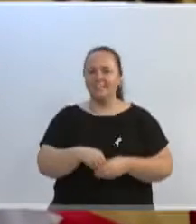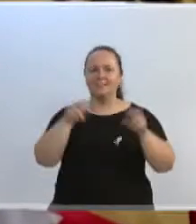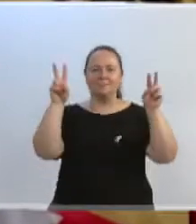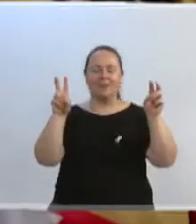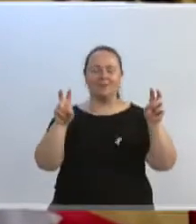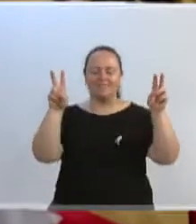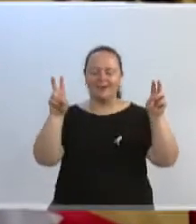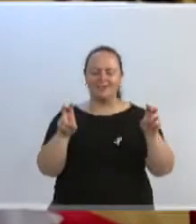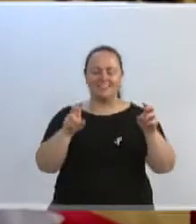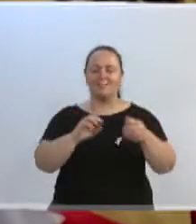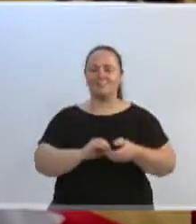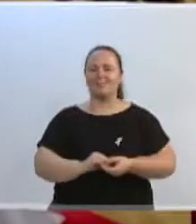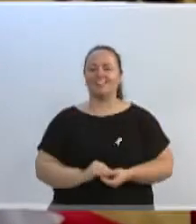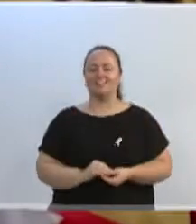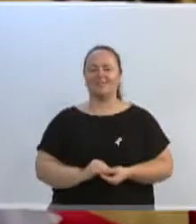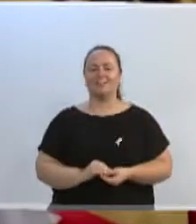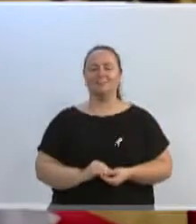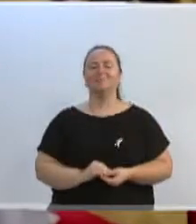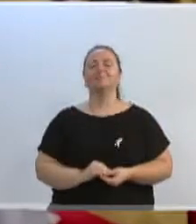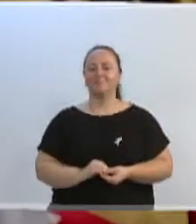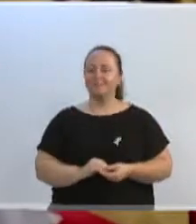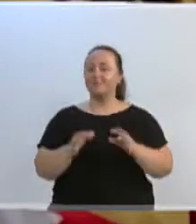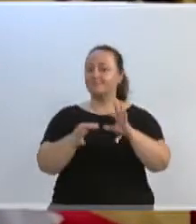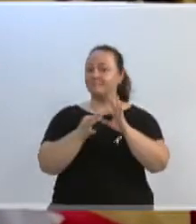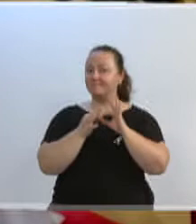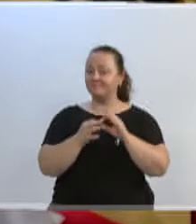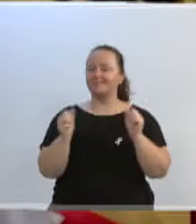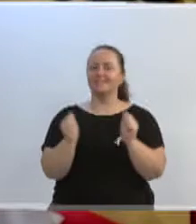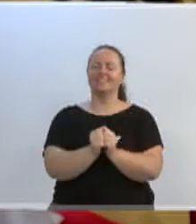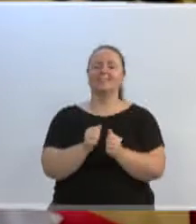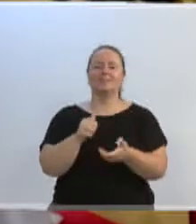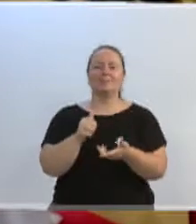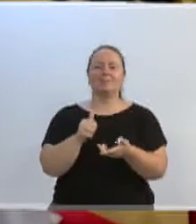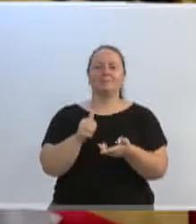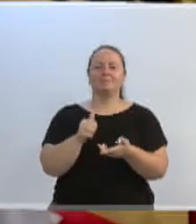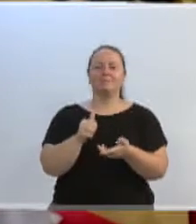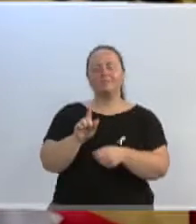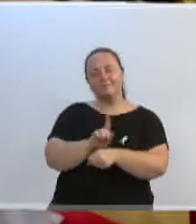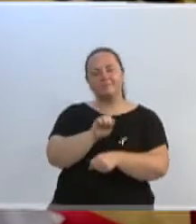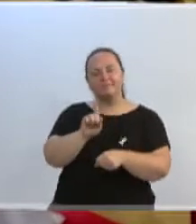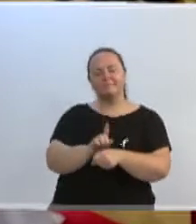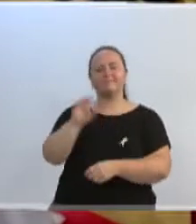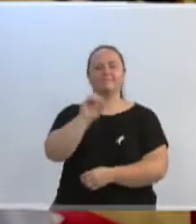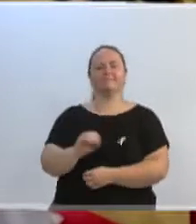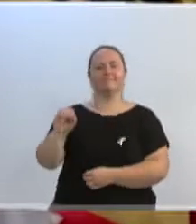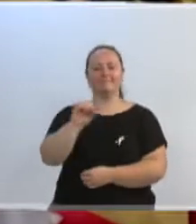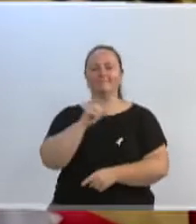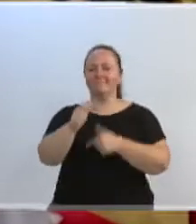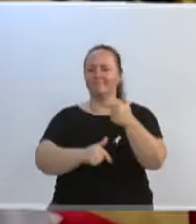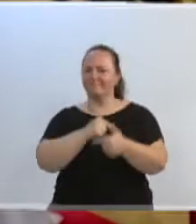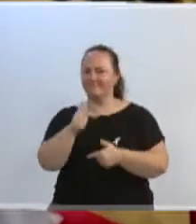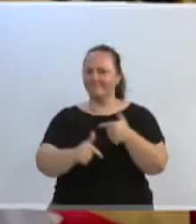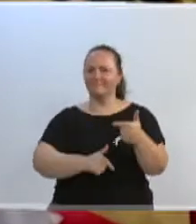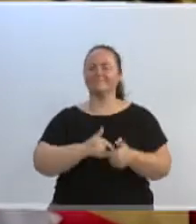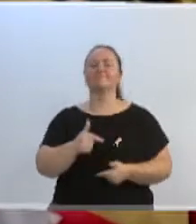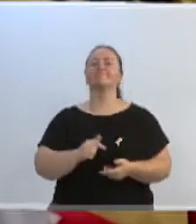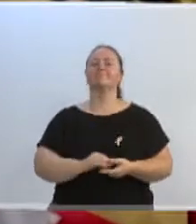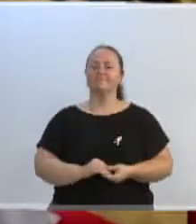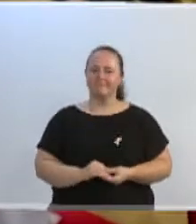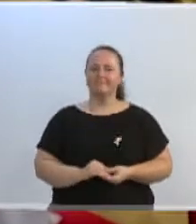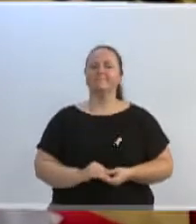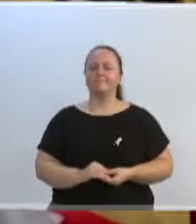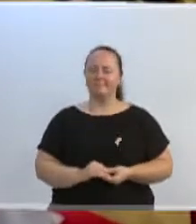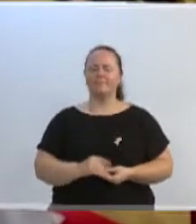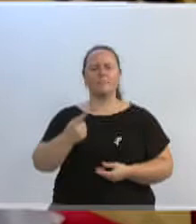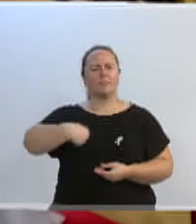que a Secretaria de Desenvolvimento Social, através da Gerência de Inclusão Social, tem feito um ótimo trabalho, e estamos à disposição